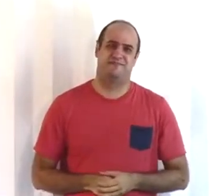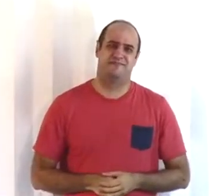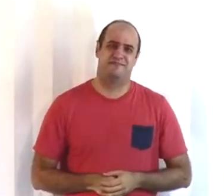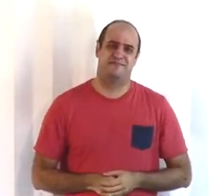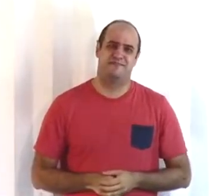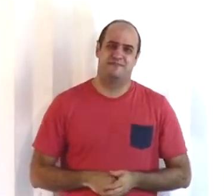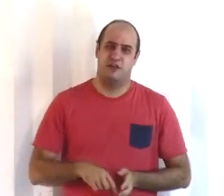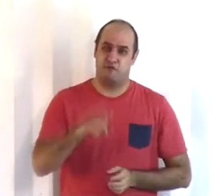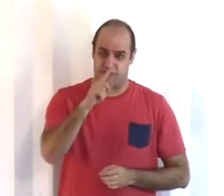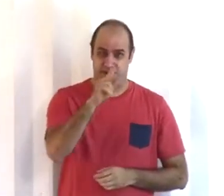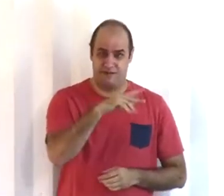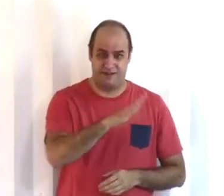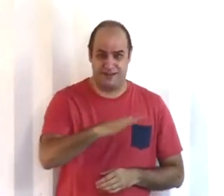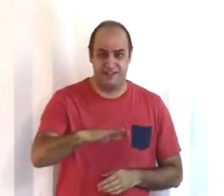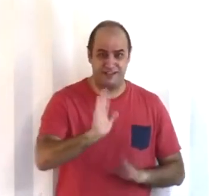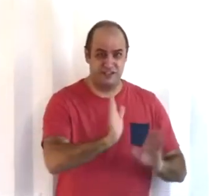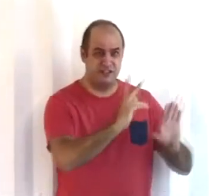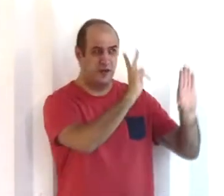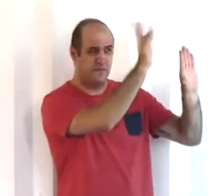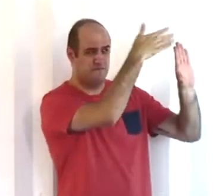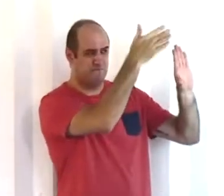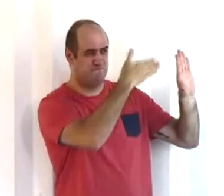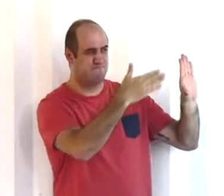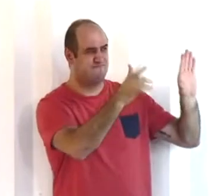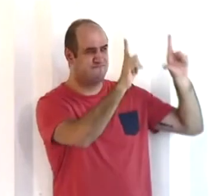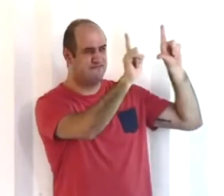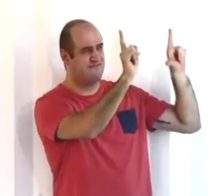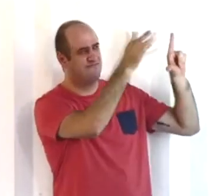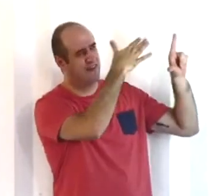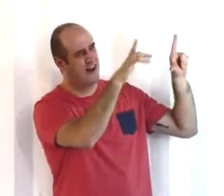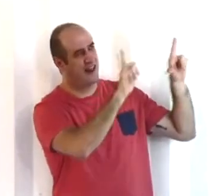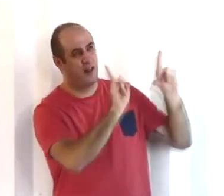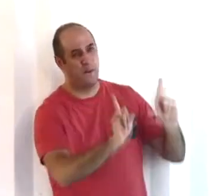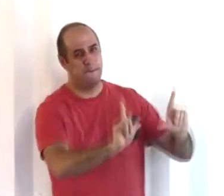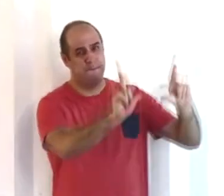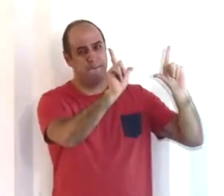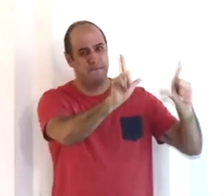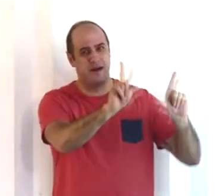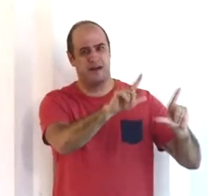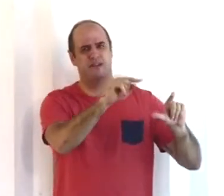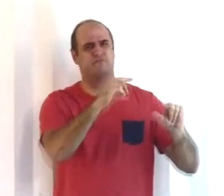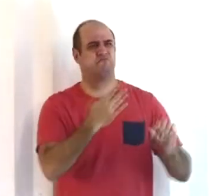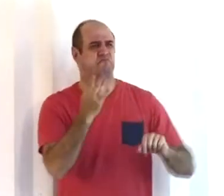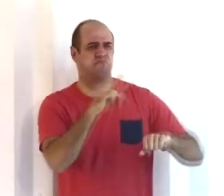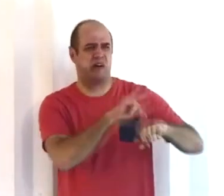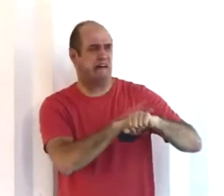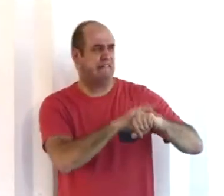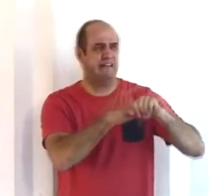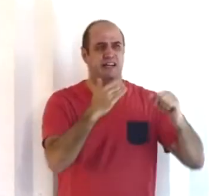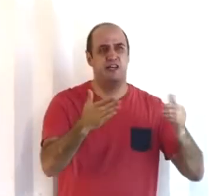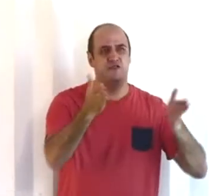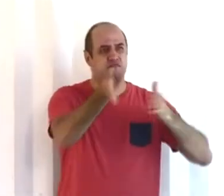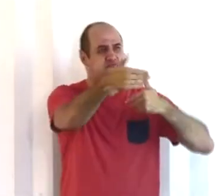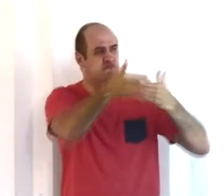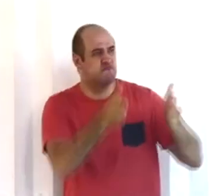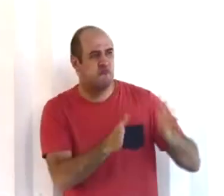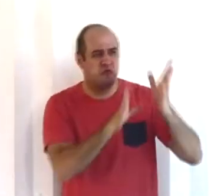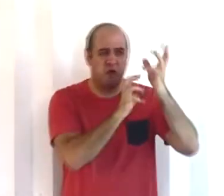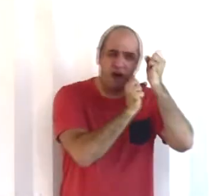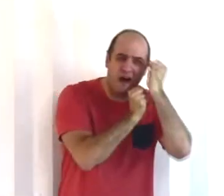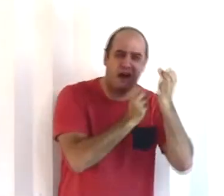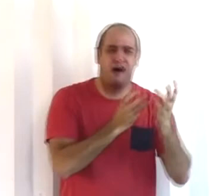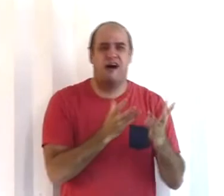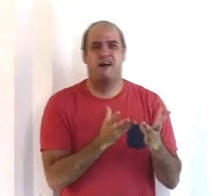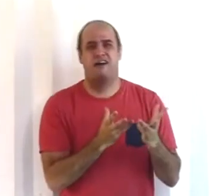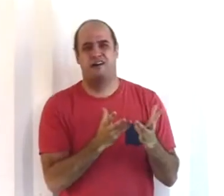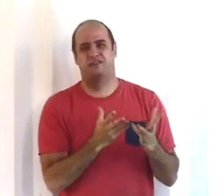criança já desenhou, vai deixar esse quadro muito lindo, vai ficar lá no seu banheiro, vai ficar lá no seu quarto, vai ficar em algum lugar que você vai ver,